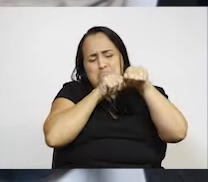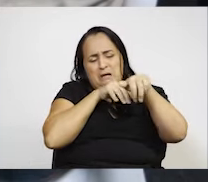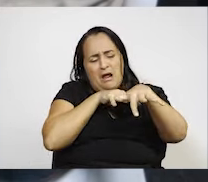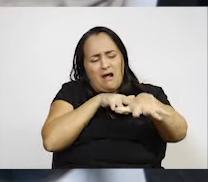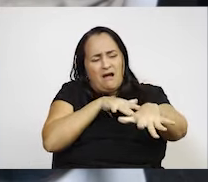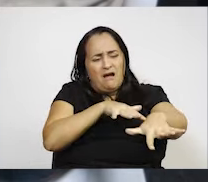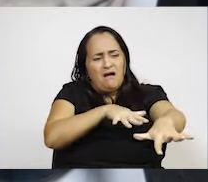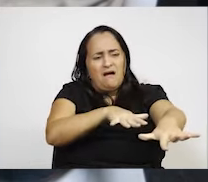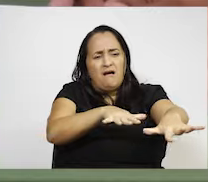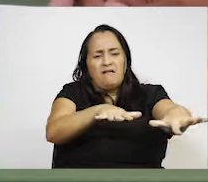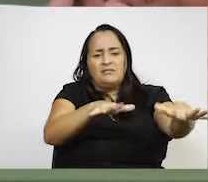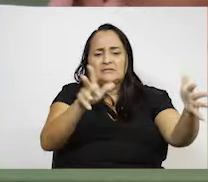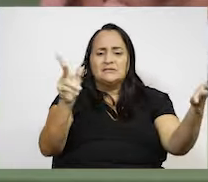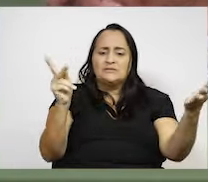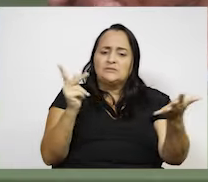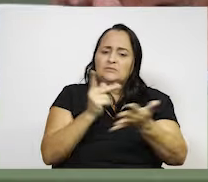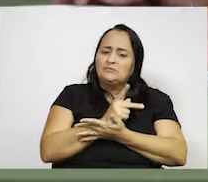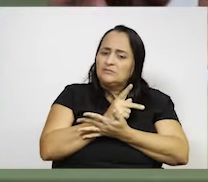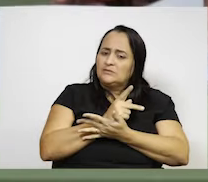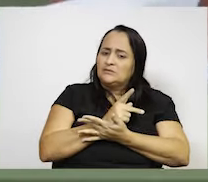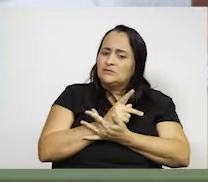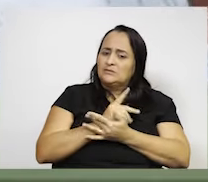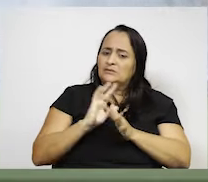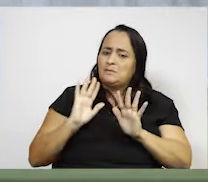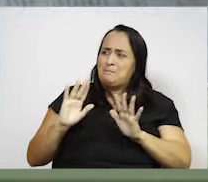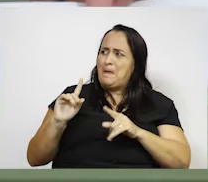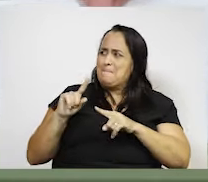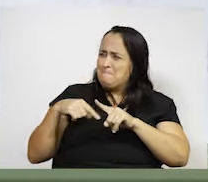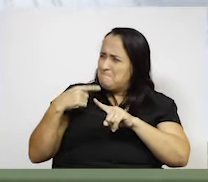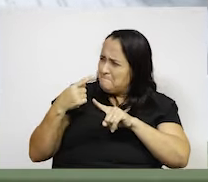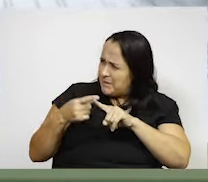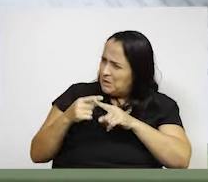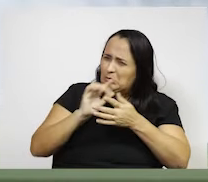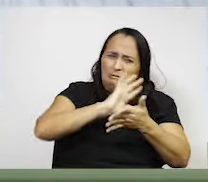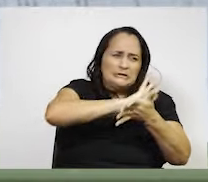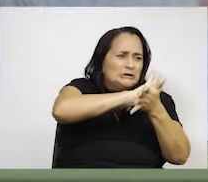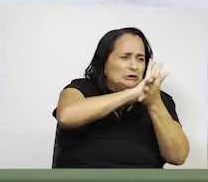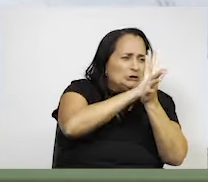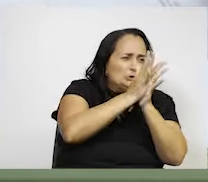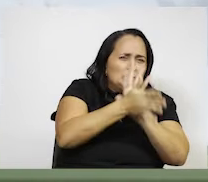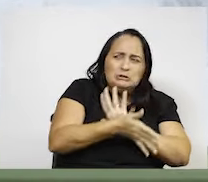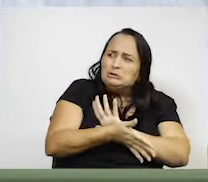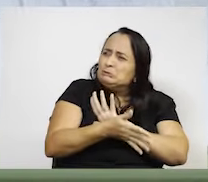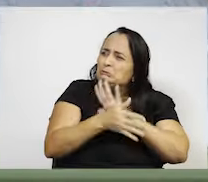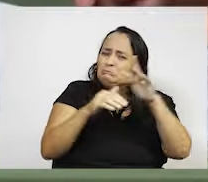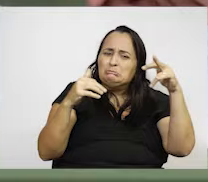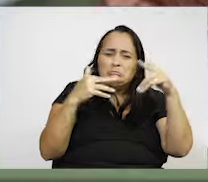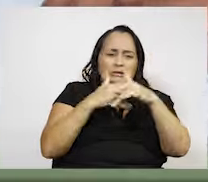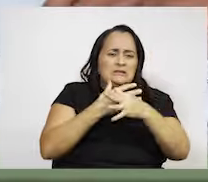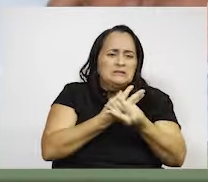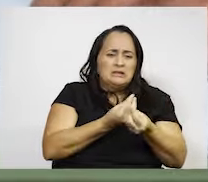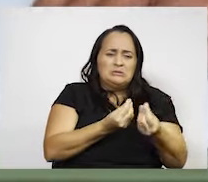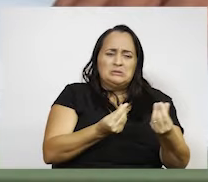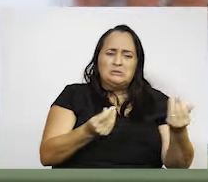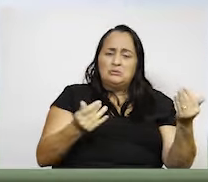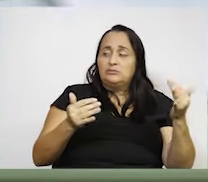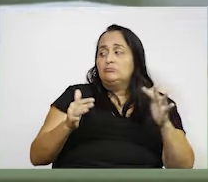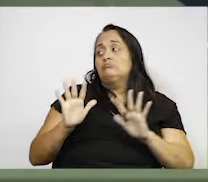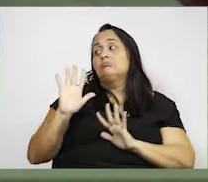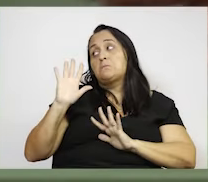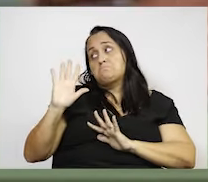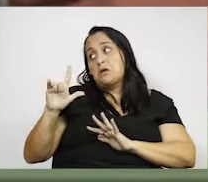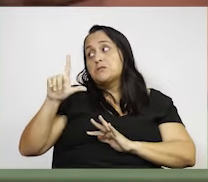causar danos ainda maiores. O que pode ser pior do que destruir uma cidade inteira? Bom, com o avanço da lama, todo o sistema